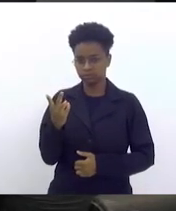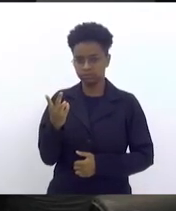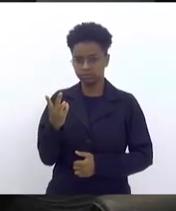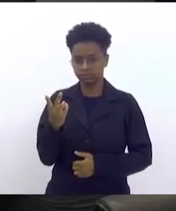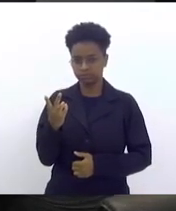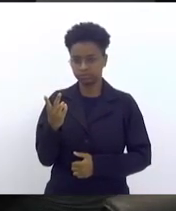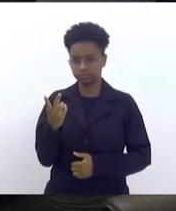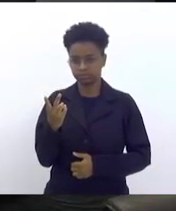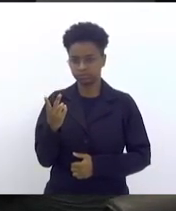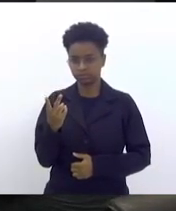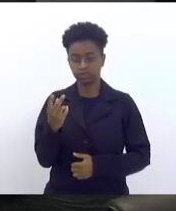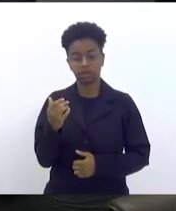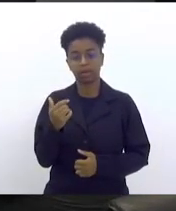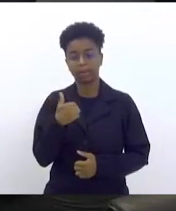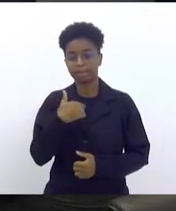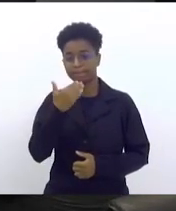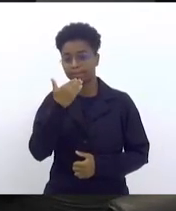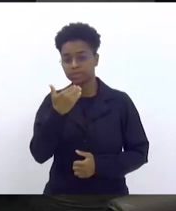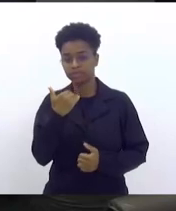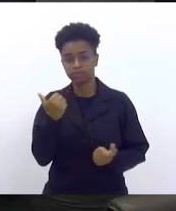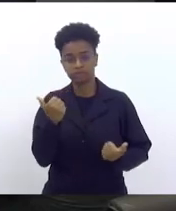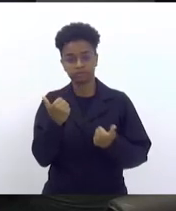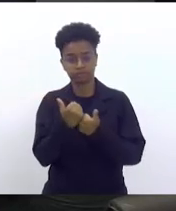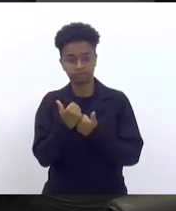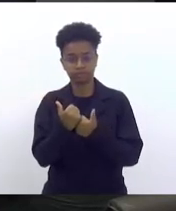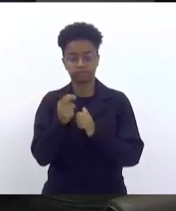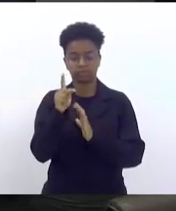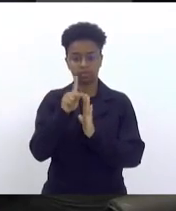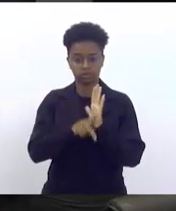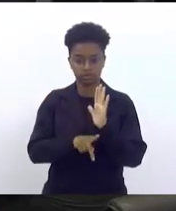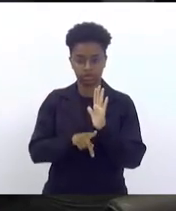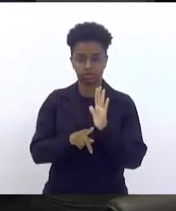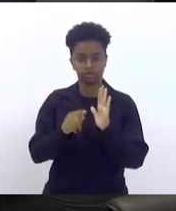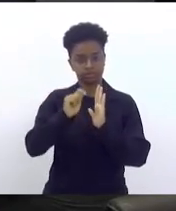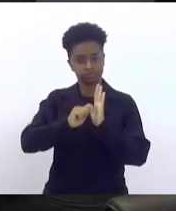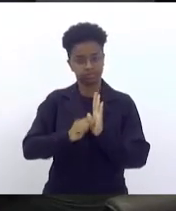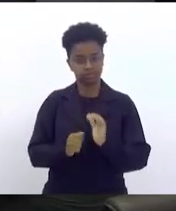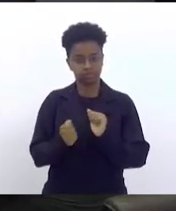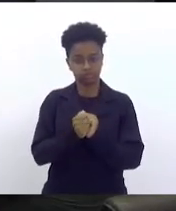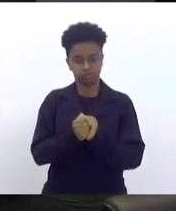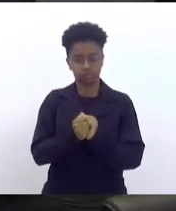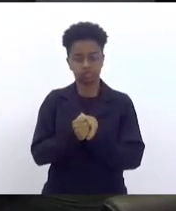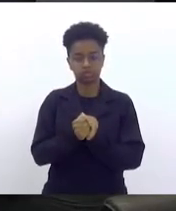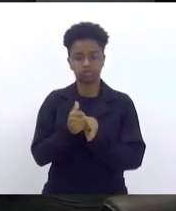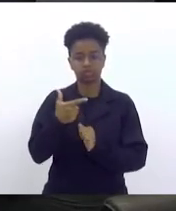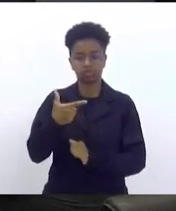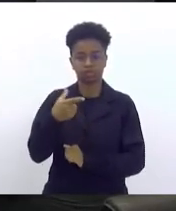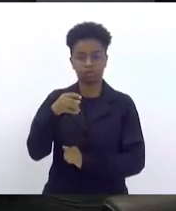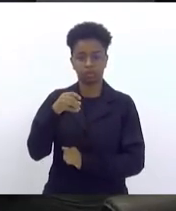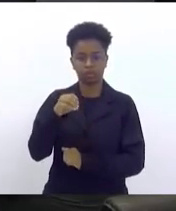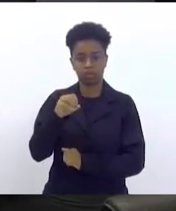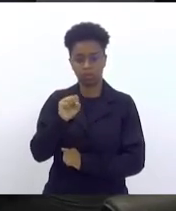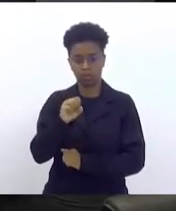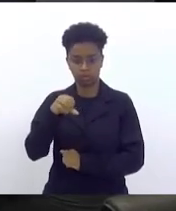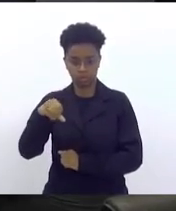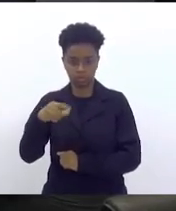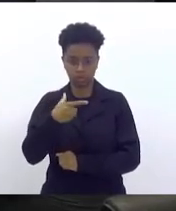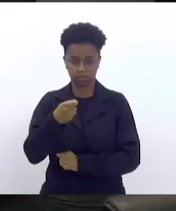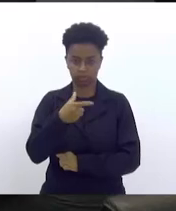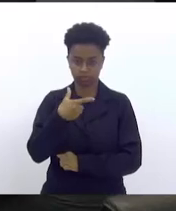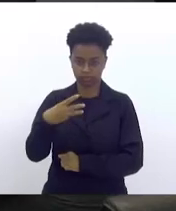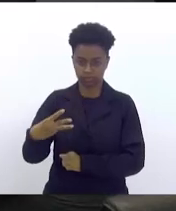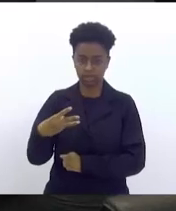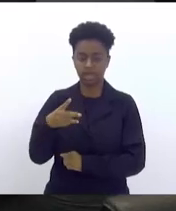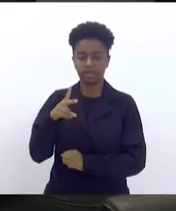a qual autoria no projeto que nós demos entrado projeto 849/2023 que institui o programa de prevenção enfrentamento